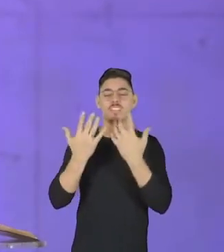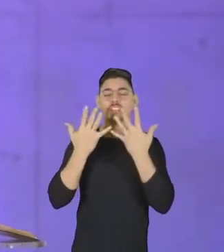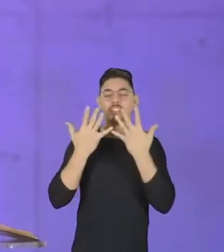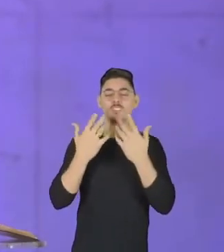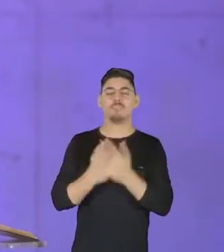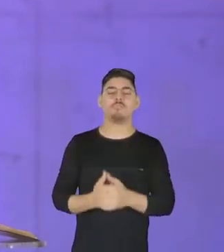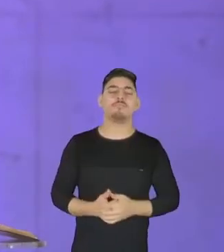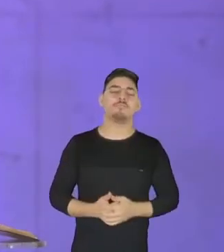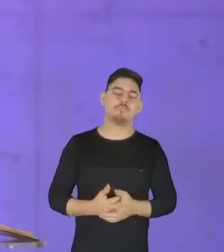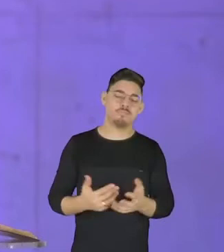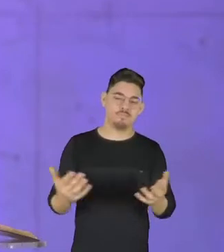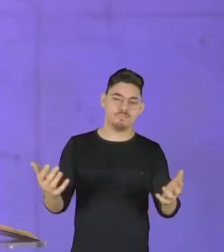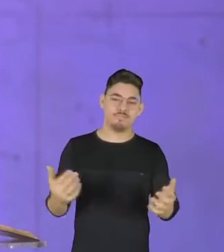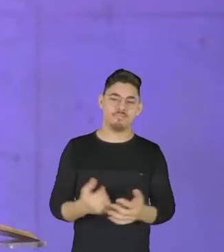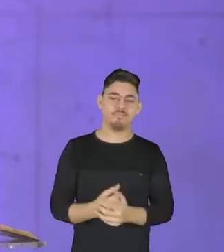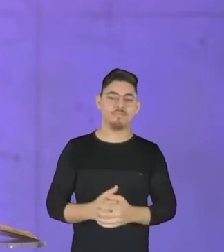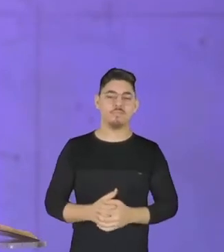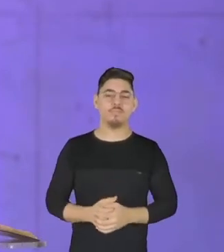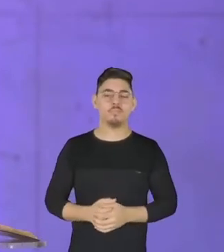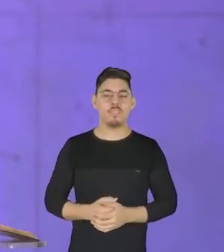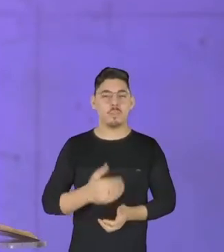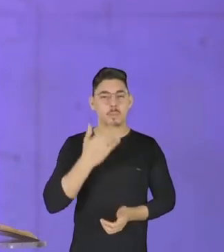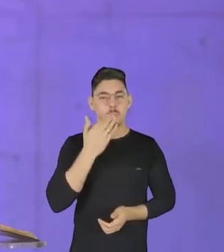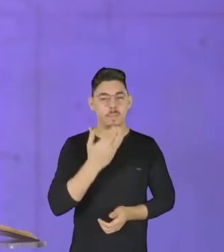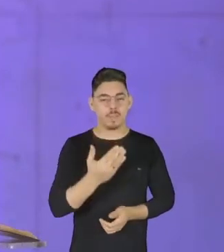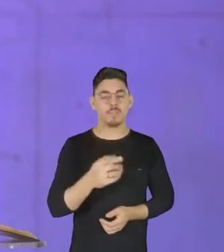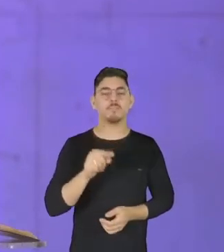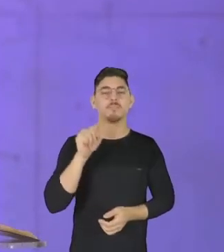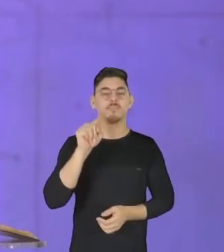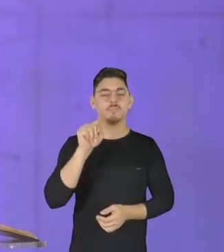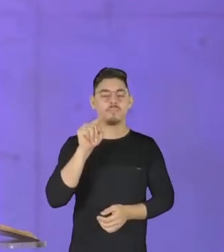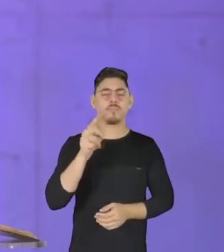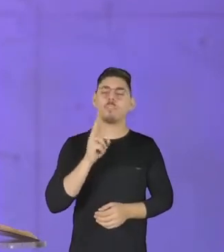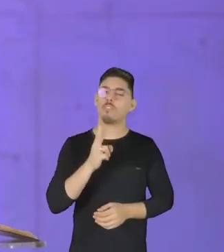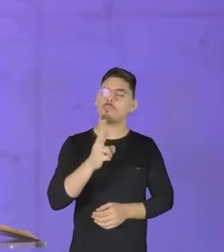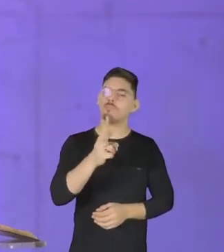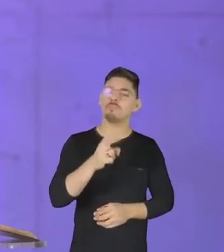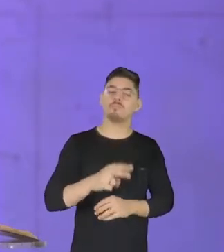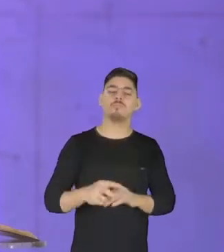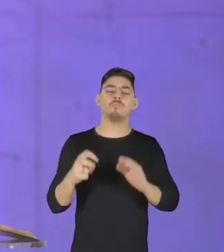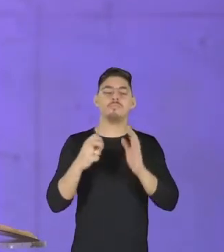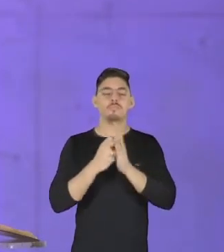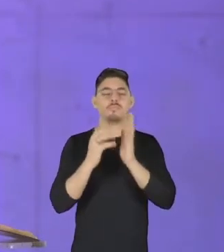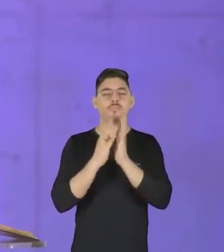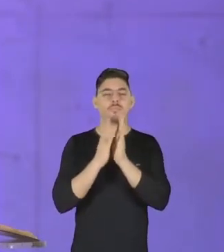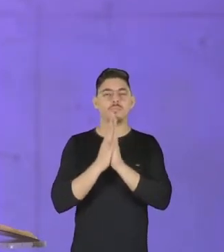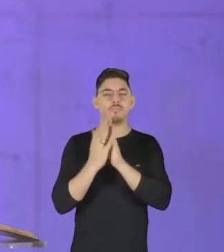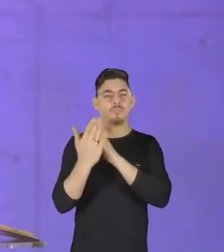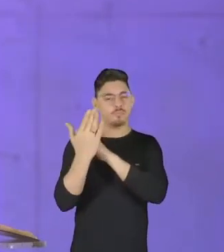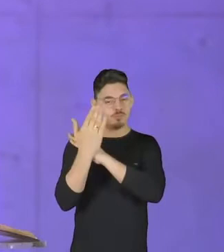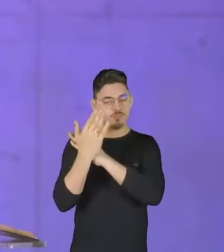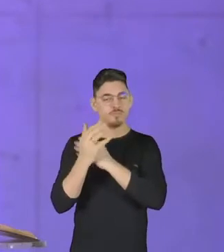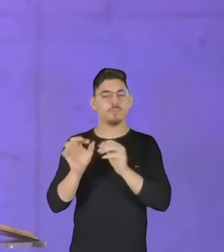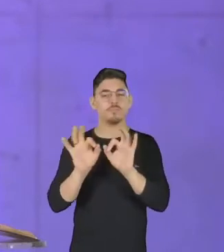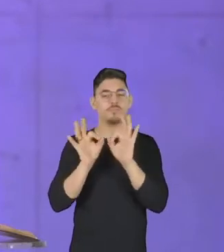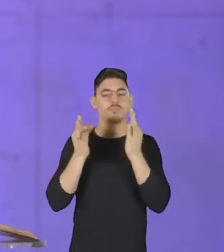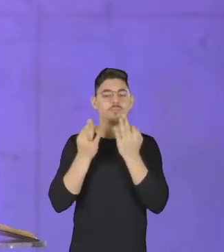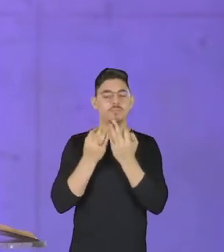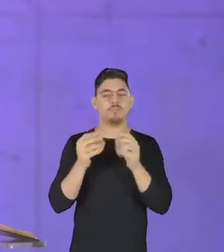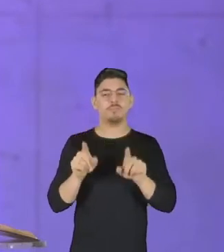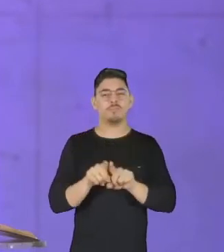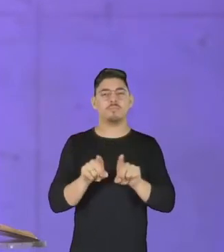que recebemos do nosso Pai Celestial. Pedimos que os irmãos continuem a orar por nós e pela nossa família